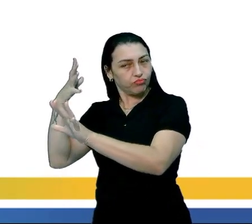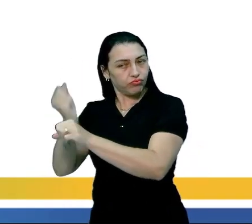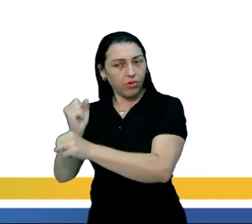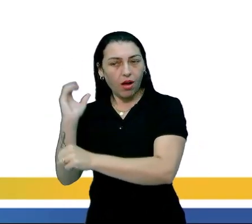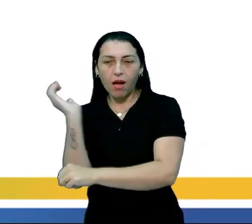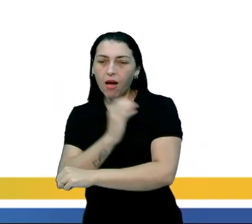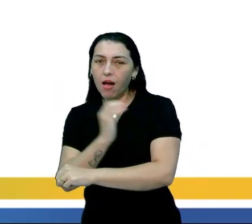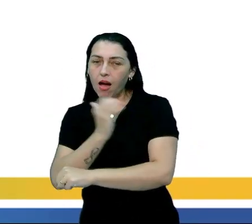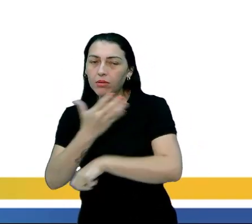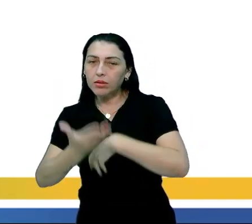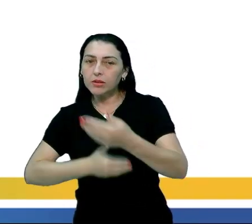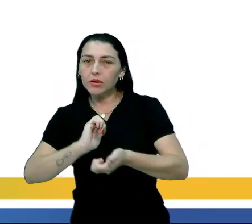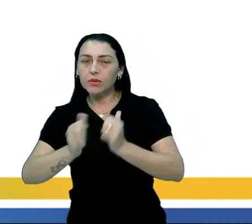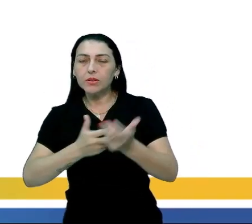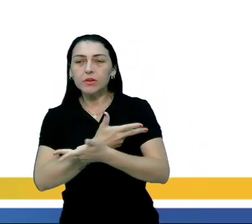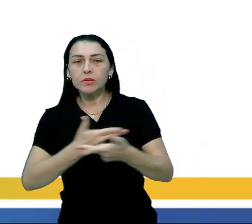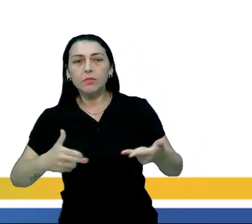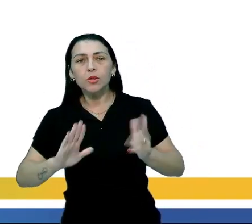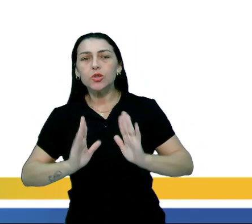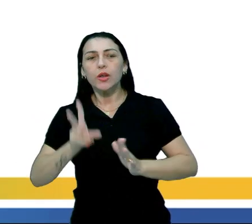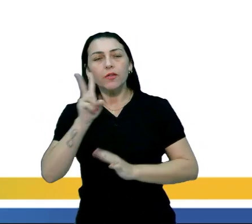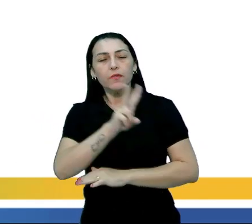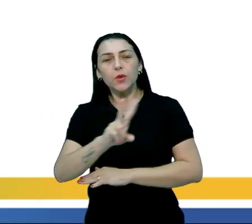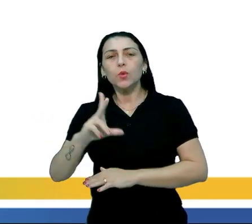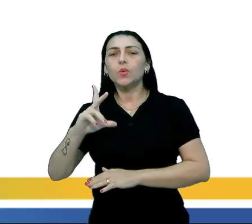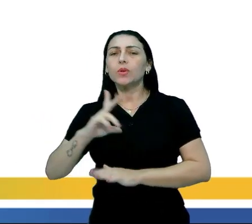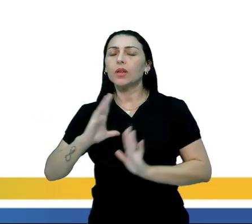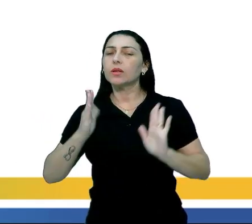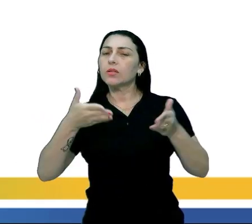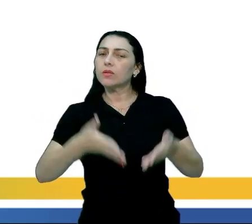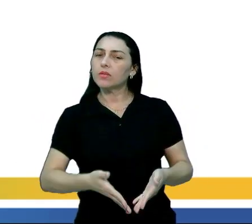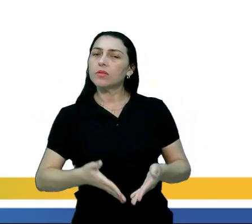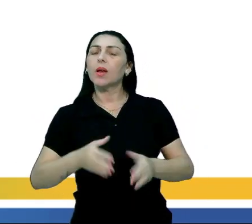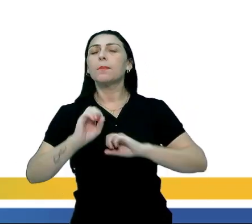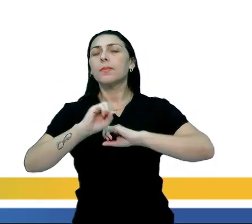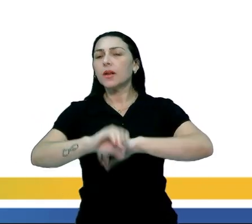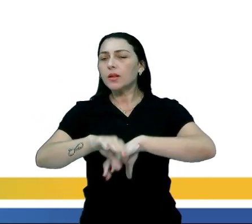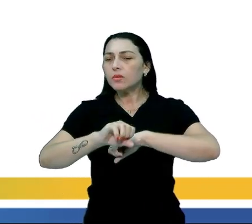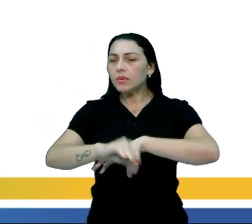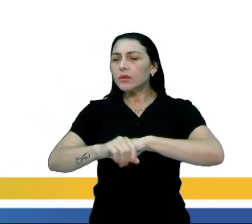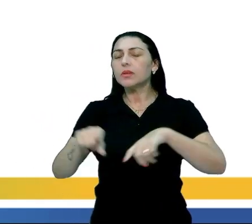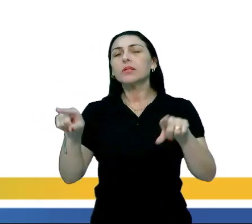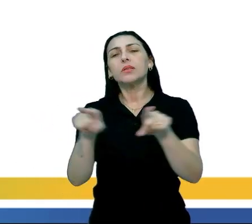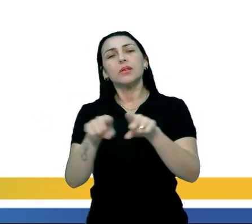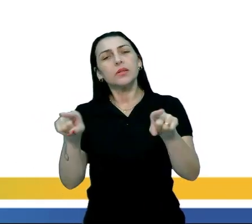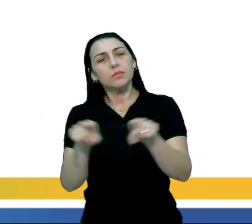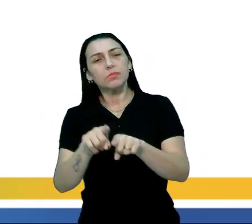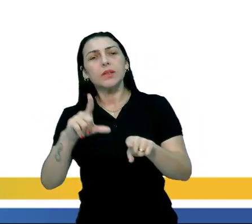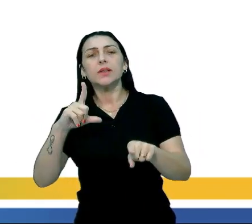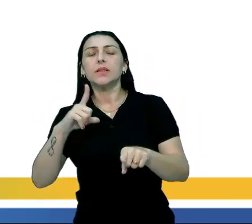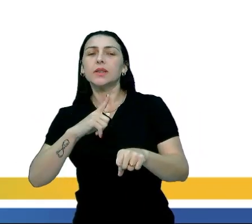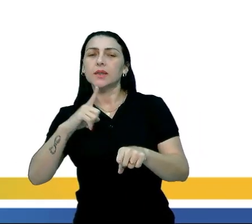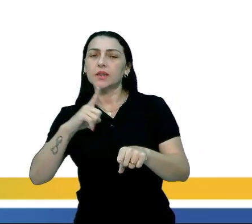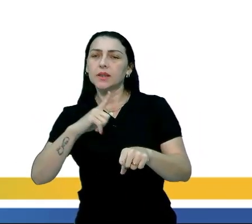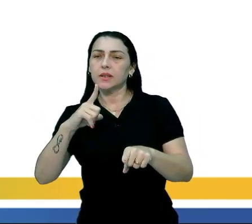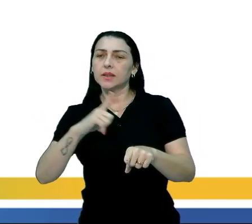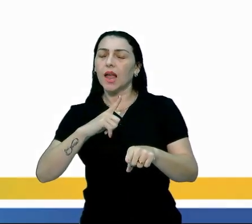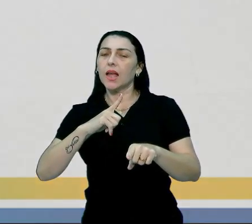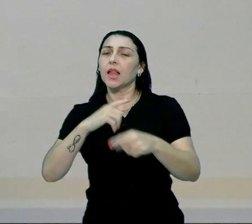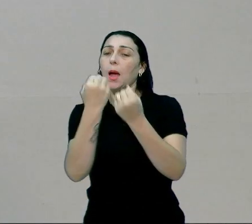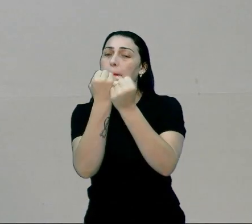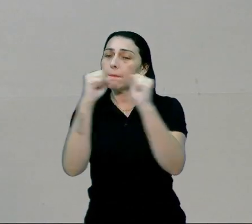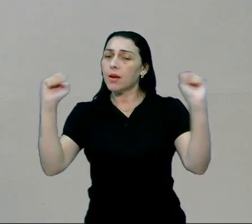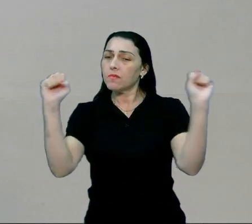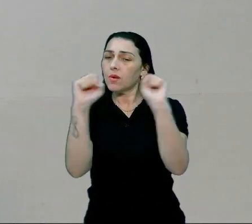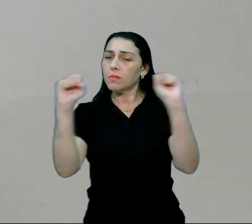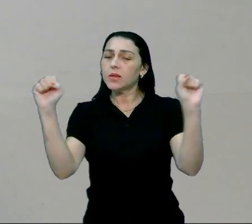rapidãozão relacionado ao esporte, que a gente já viu que ele tem esse direcionamento para a educação, também tem a sua vertente da performance,